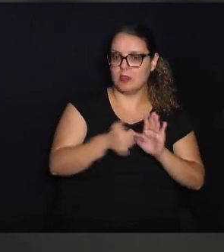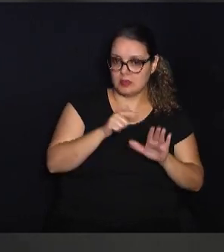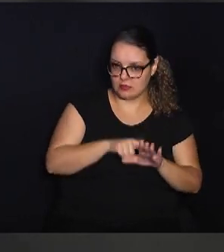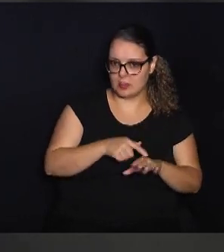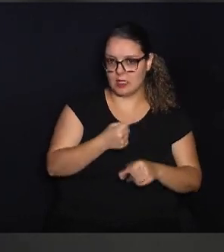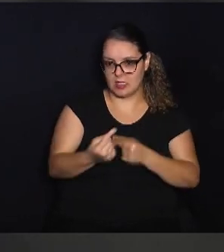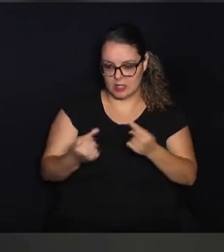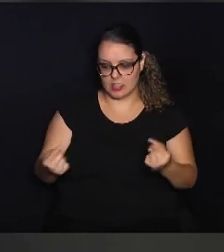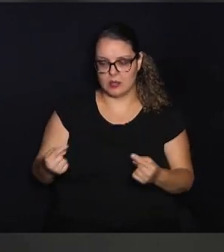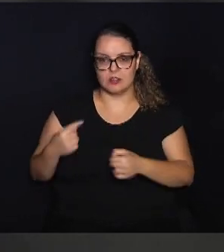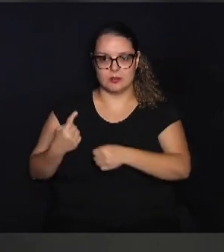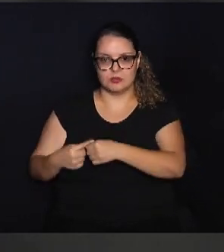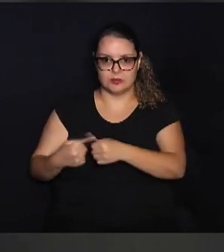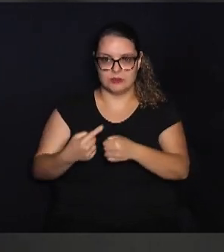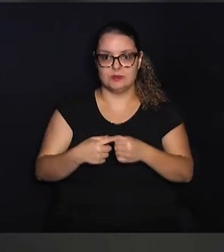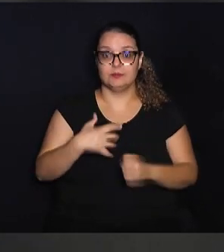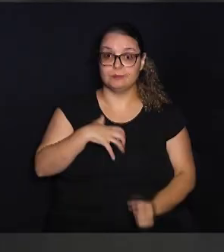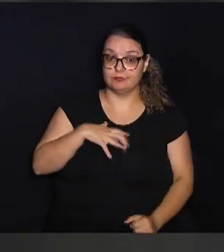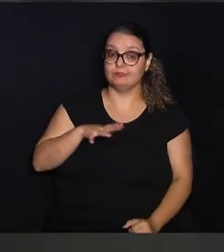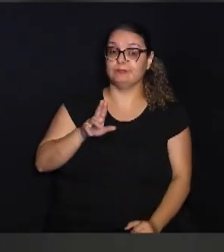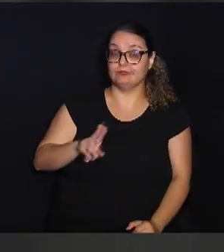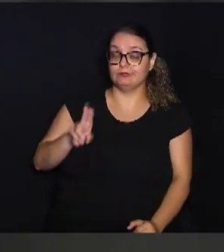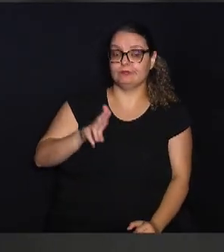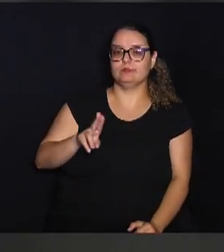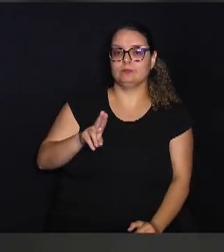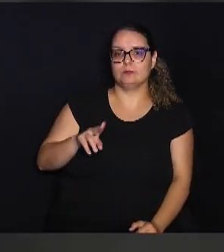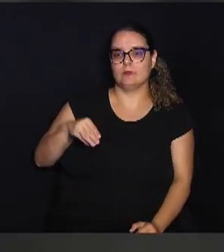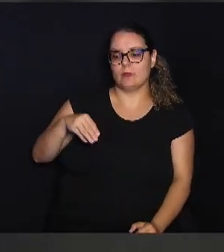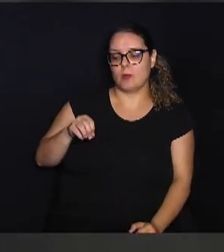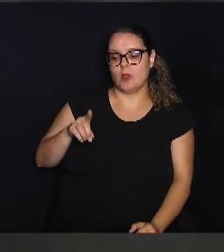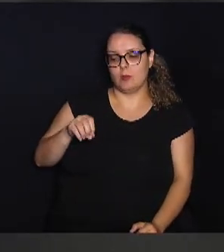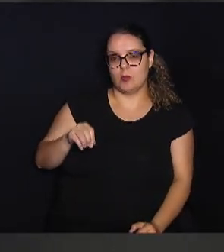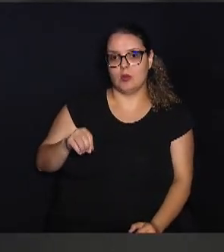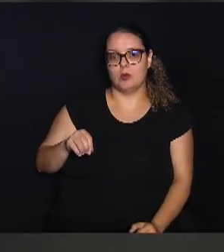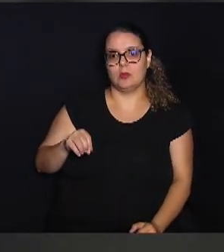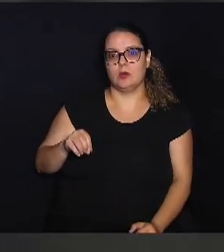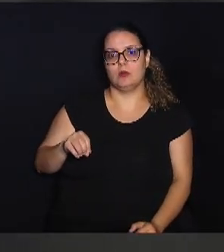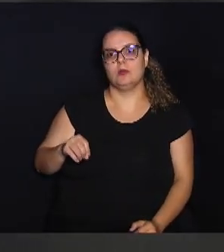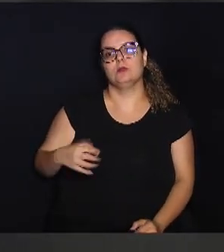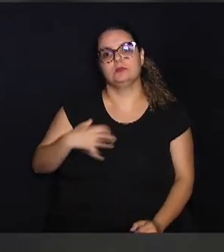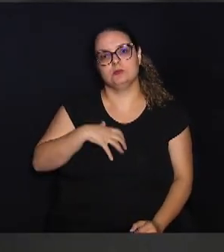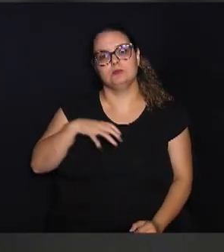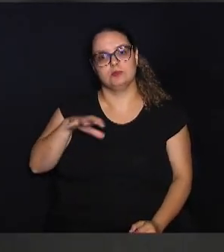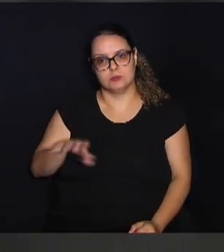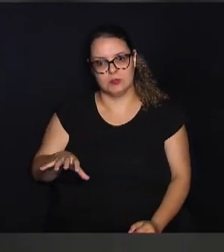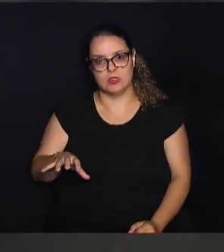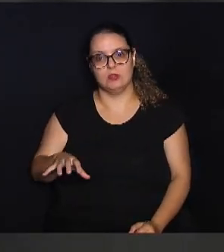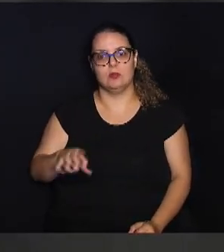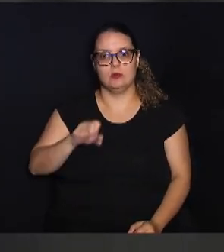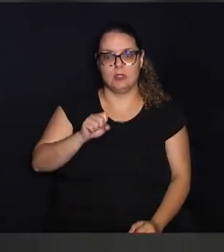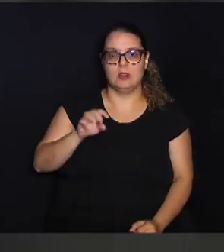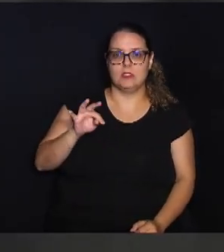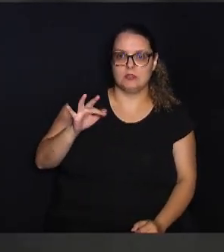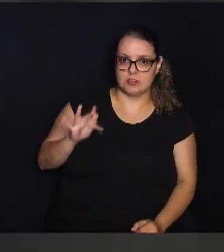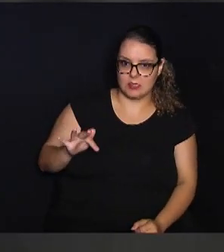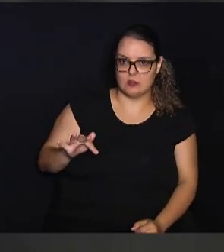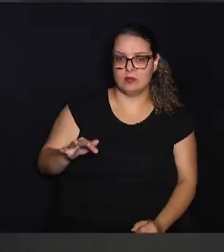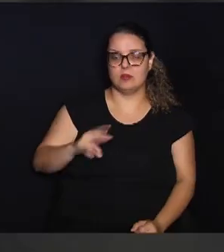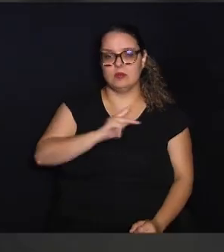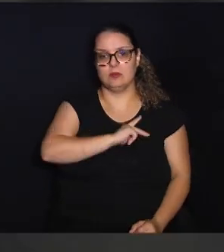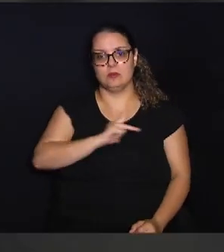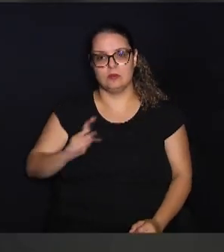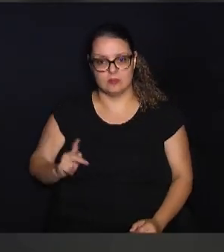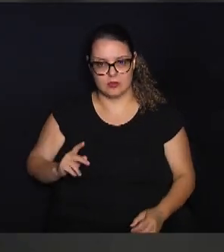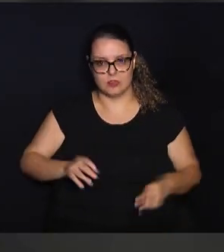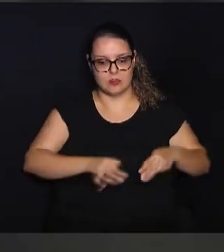replica, né, esse modus operandi, né? Então o modus operandi do sistema, do STF, do presidente com seus ministros e do Congresso